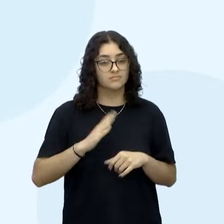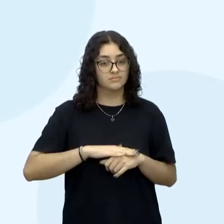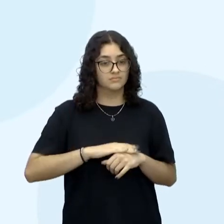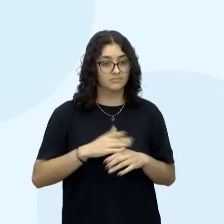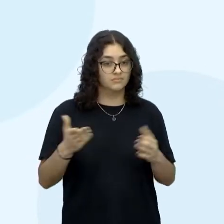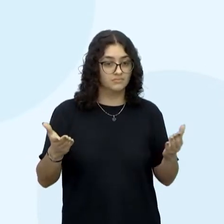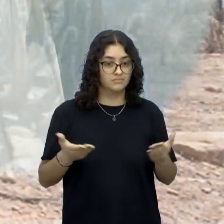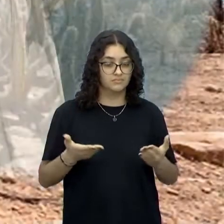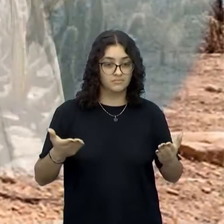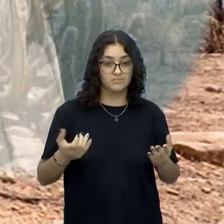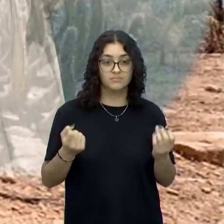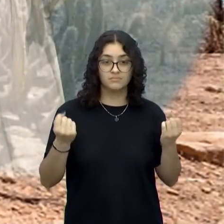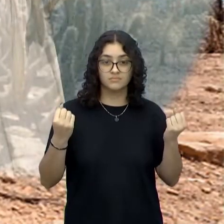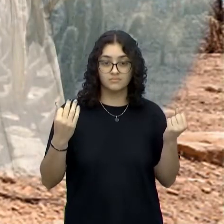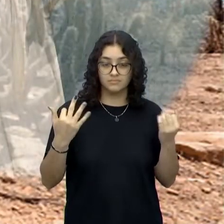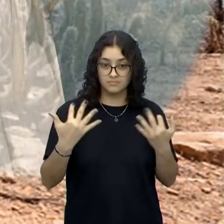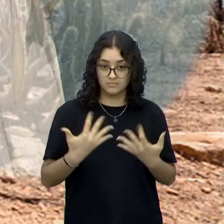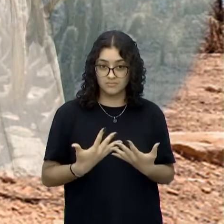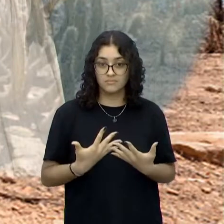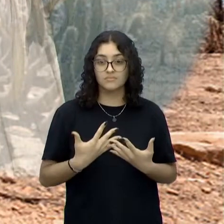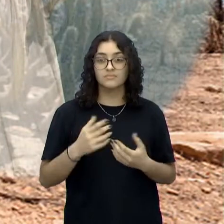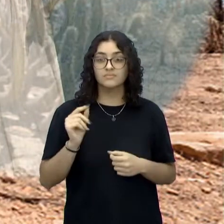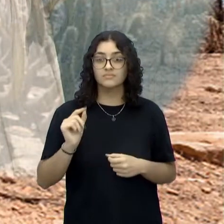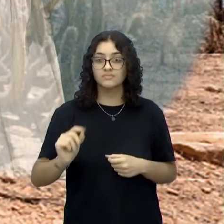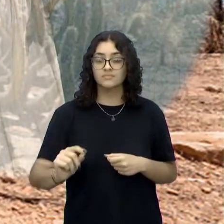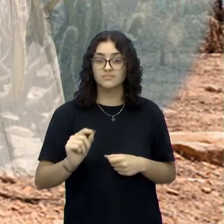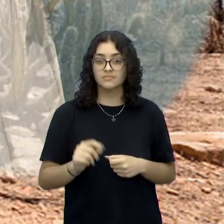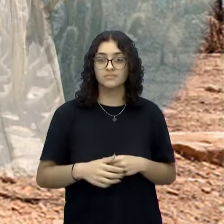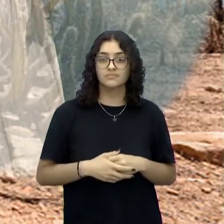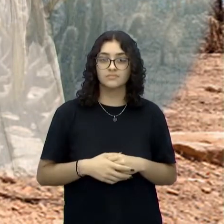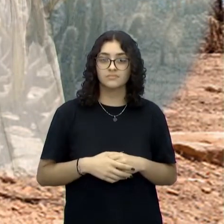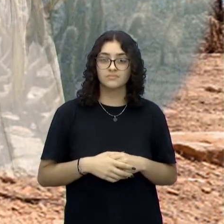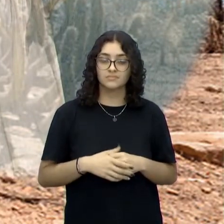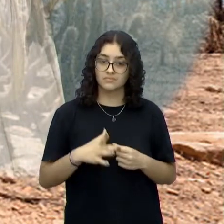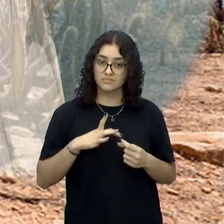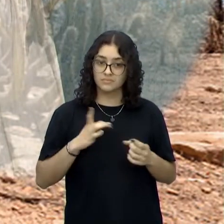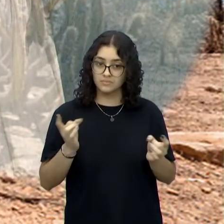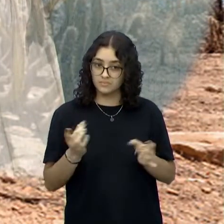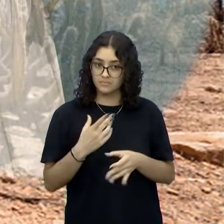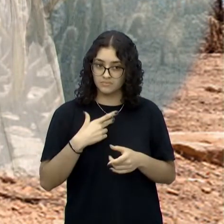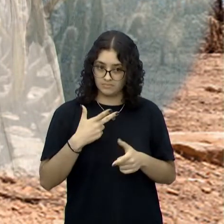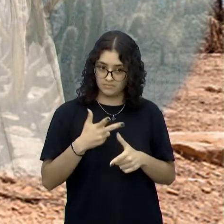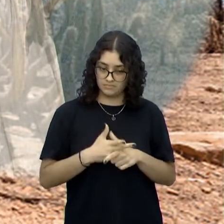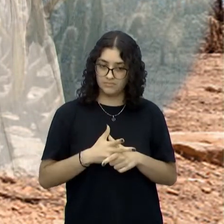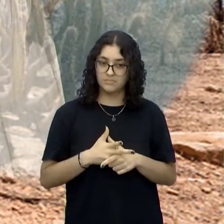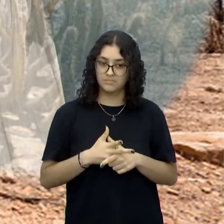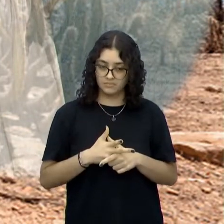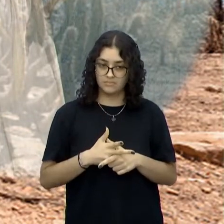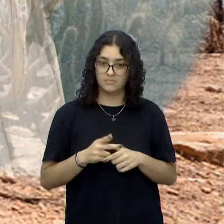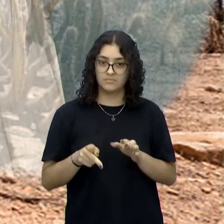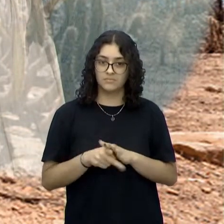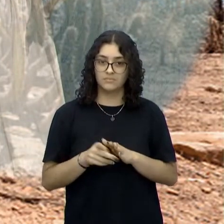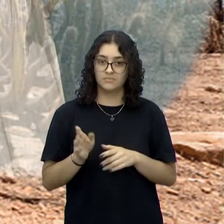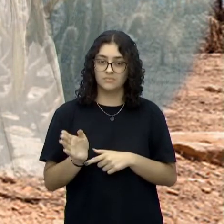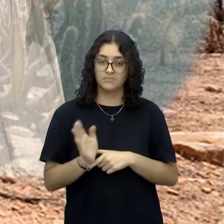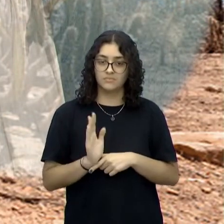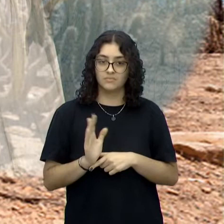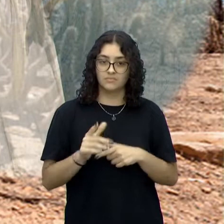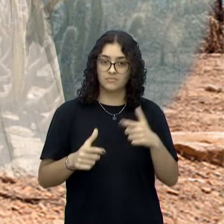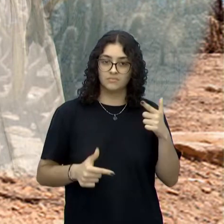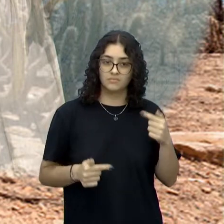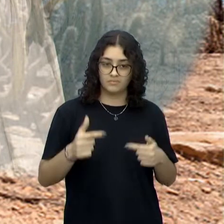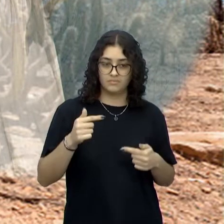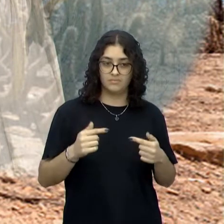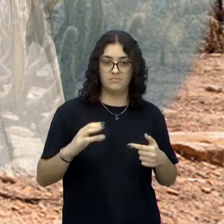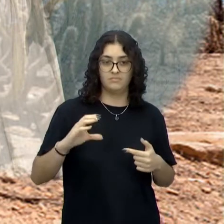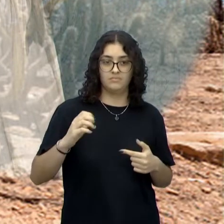Então, digamos que eu estivesse aqui realmente pronto para gravar a vídeo resenha do filme Guerra de Canudos.